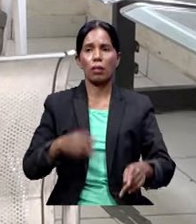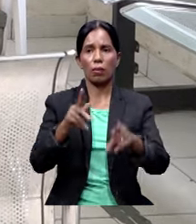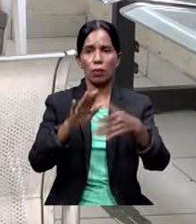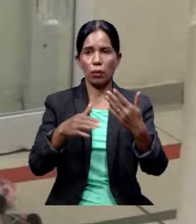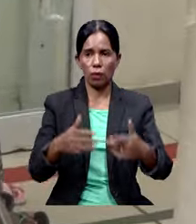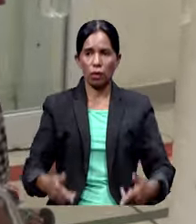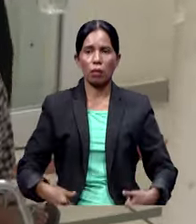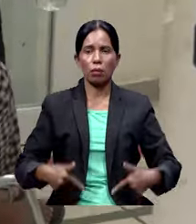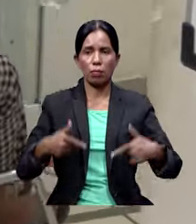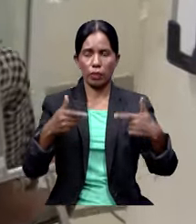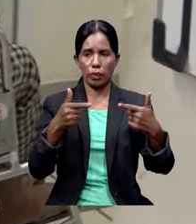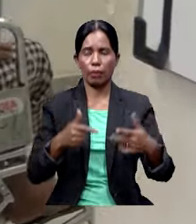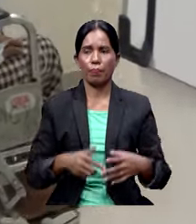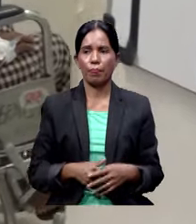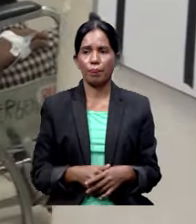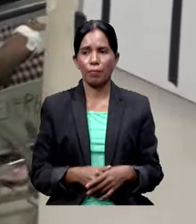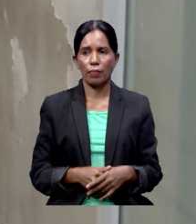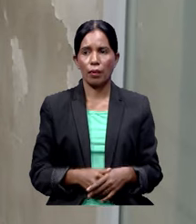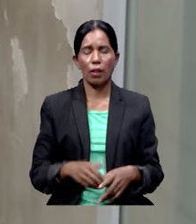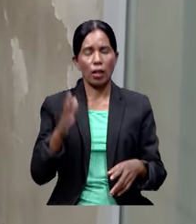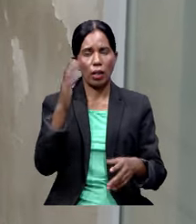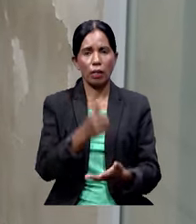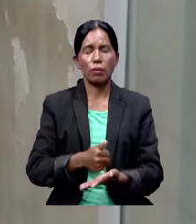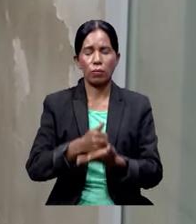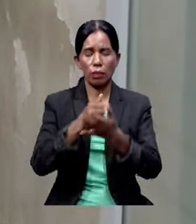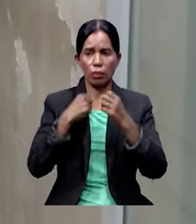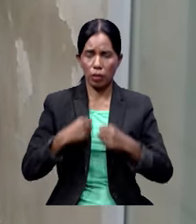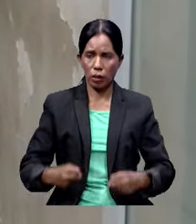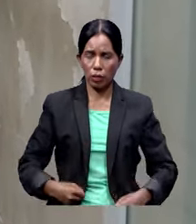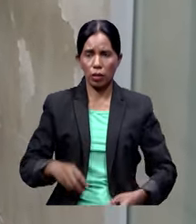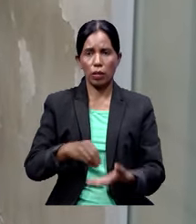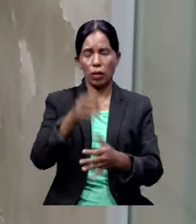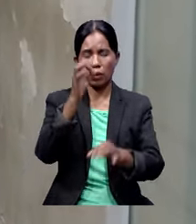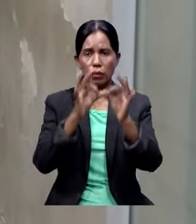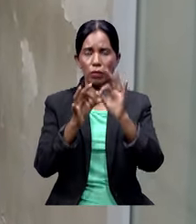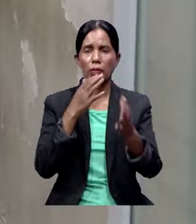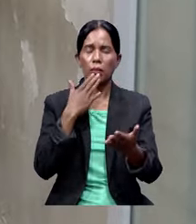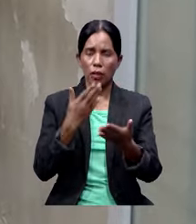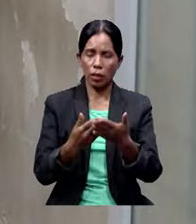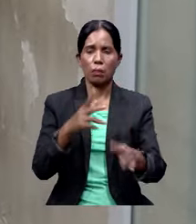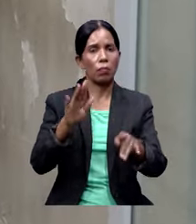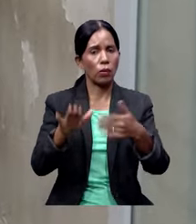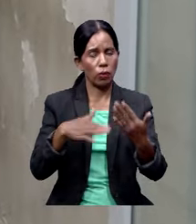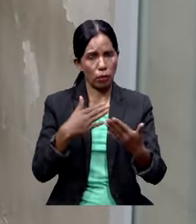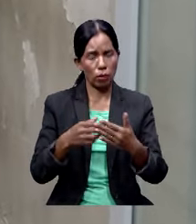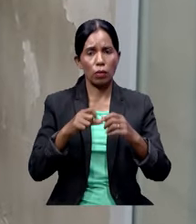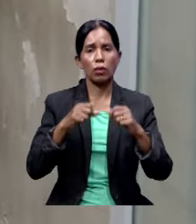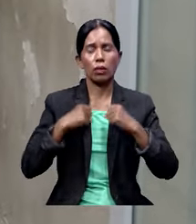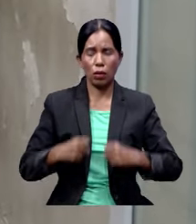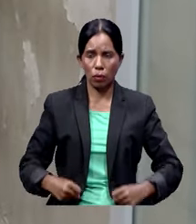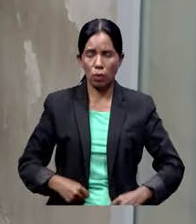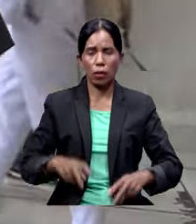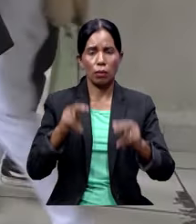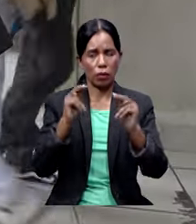no saudável. Atu atendimento saúde bele garantia nia qualidade ba público, setor saúde precisa